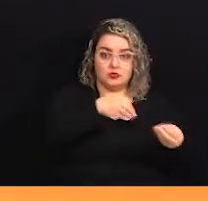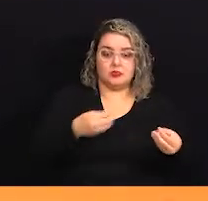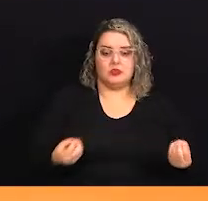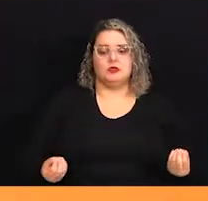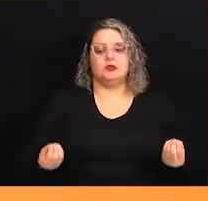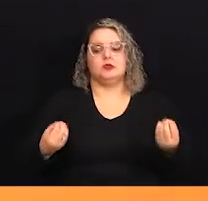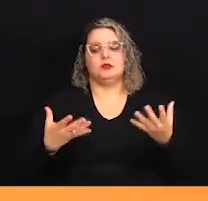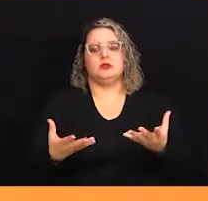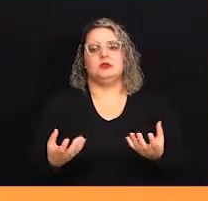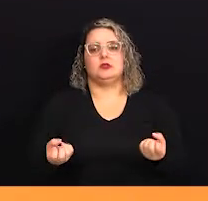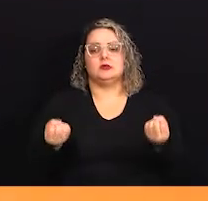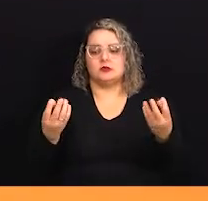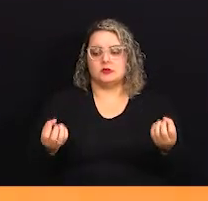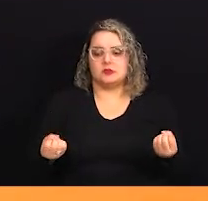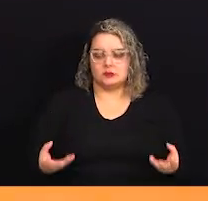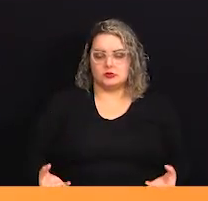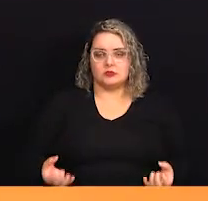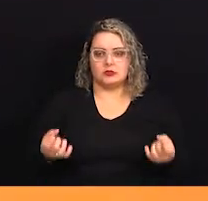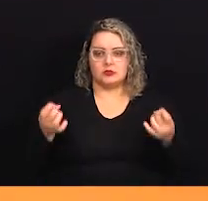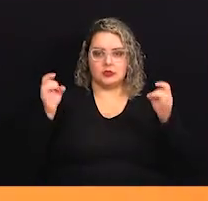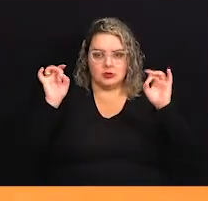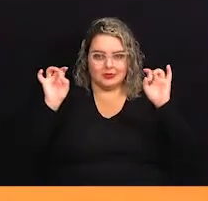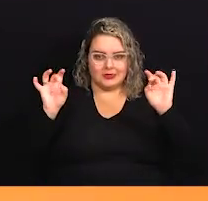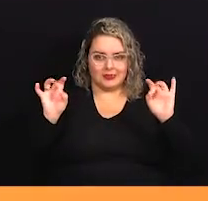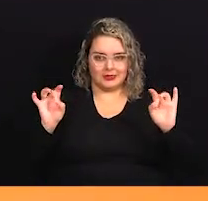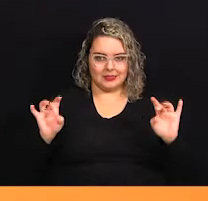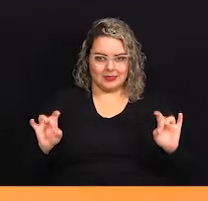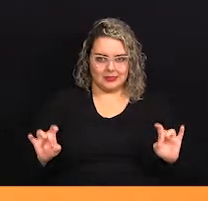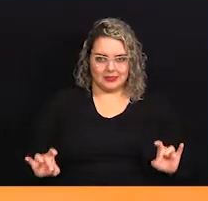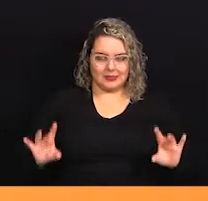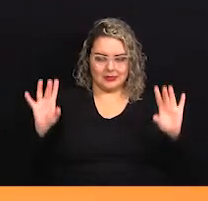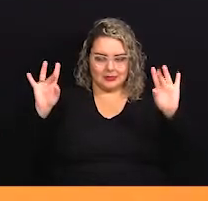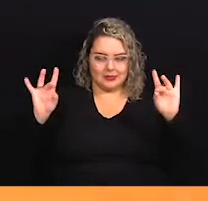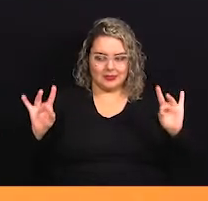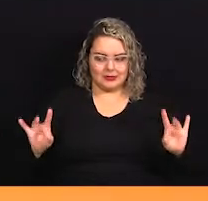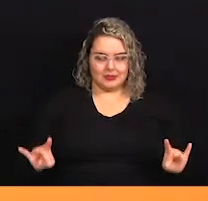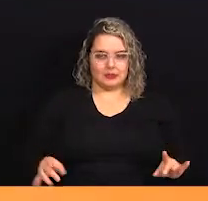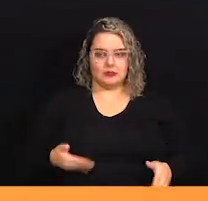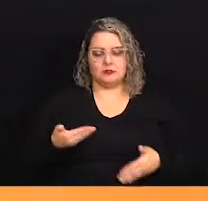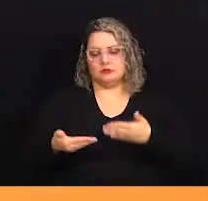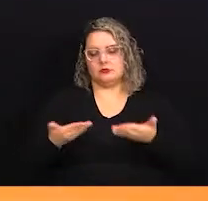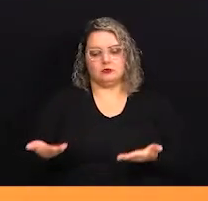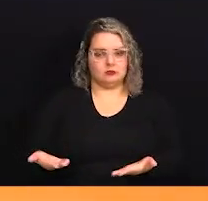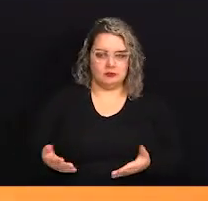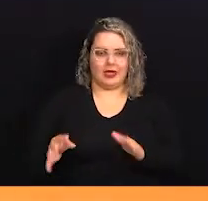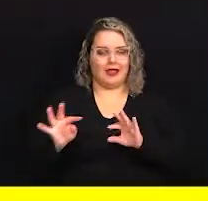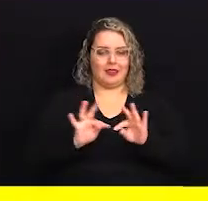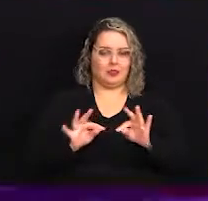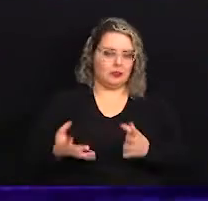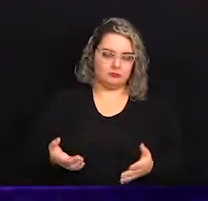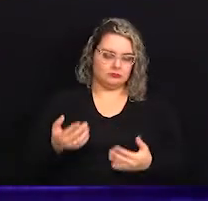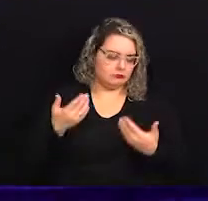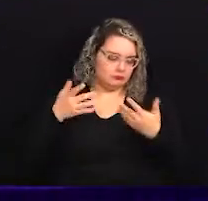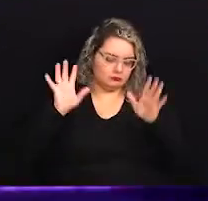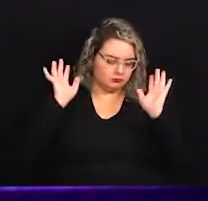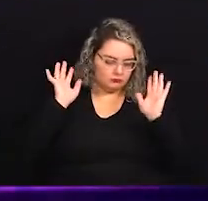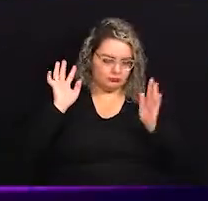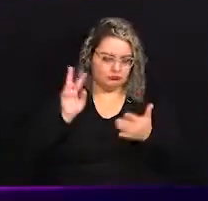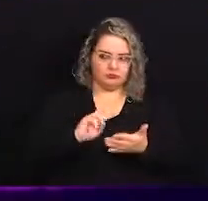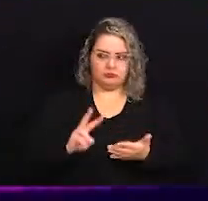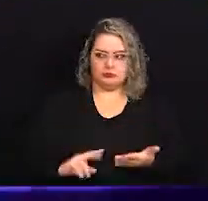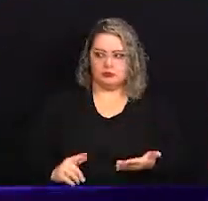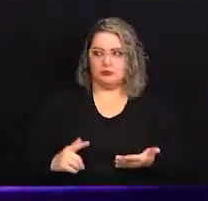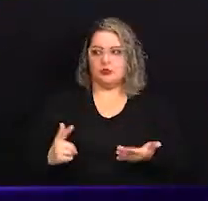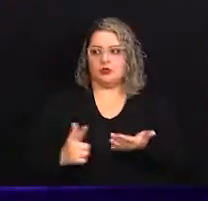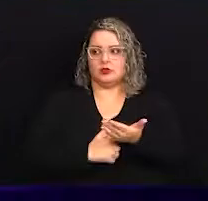menos entregar essa informação. E se eu fizer um tratado ali técnico, ninguém vai querer ler. Então, principalmente no 2º livro, eu